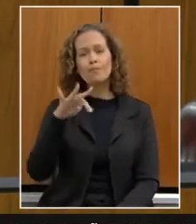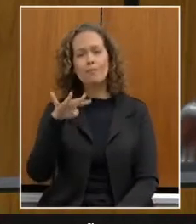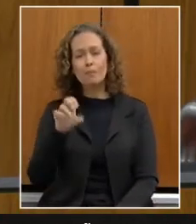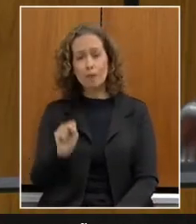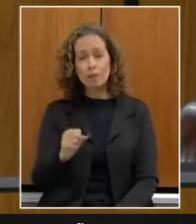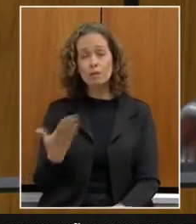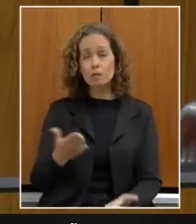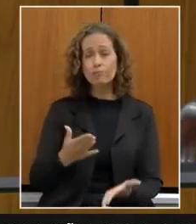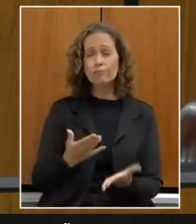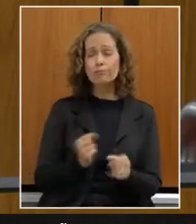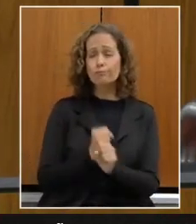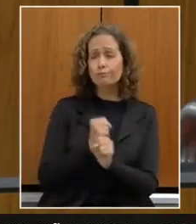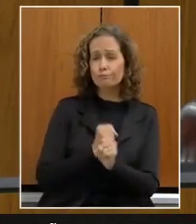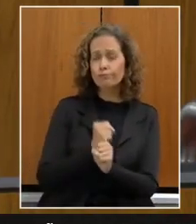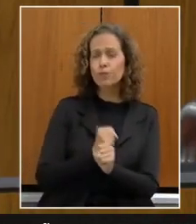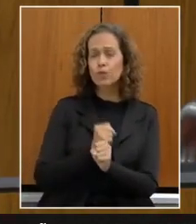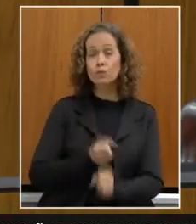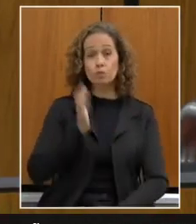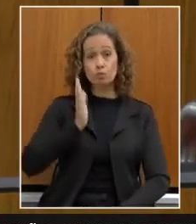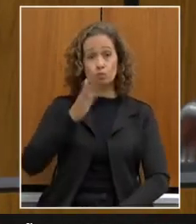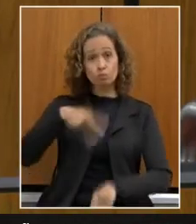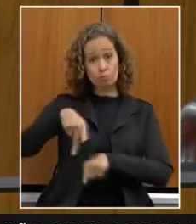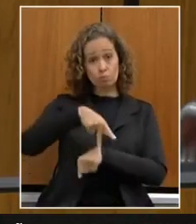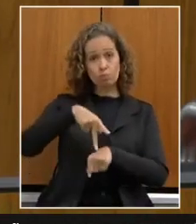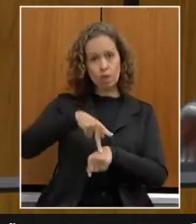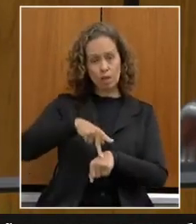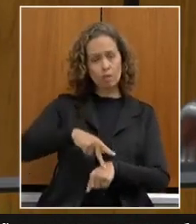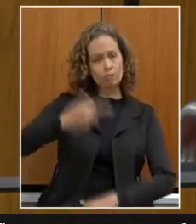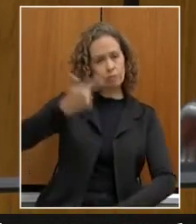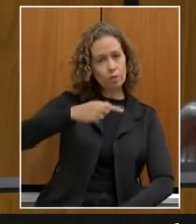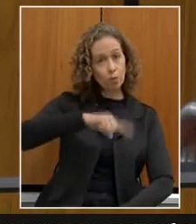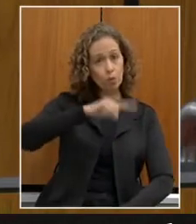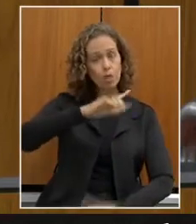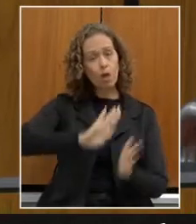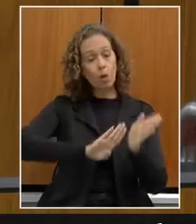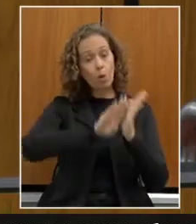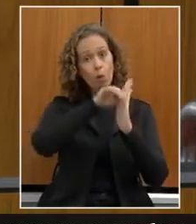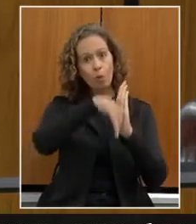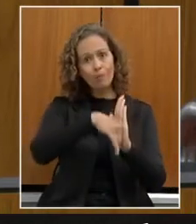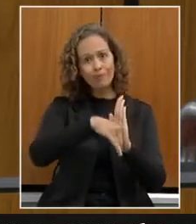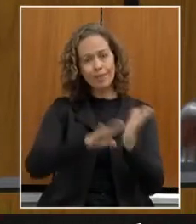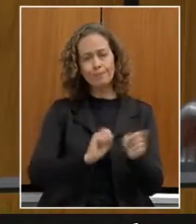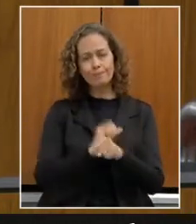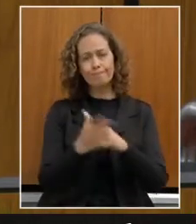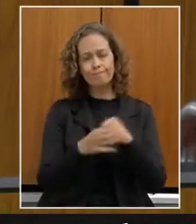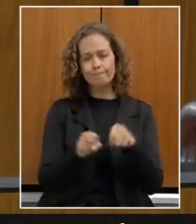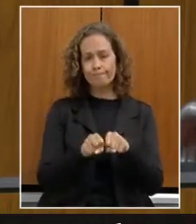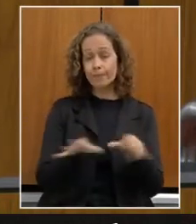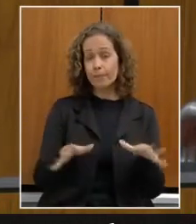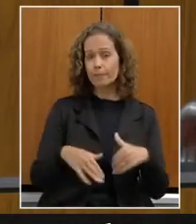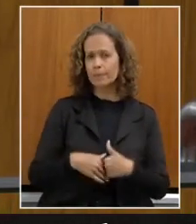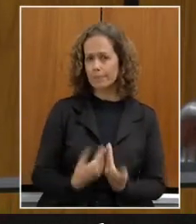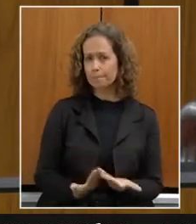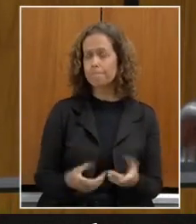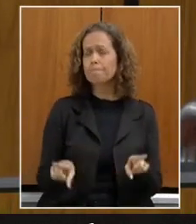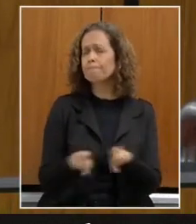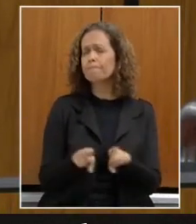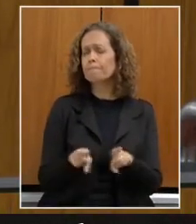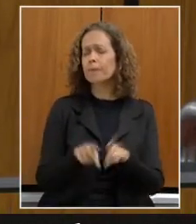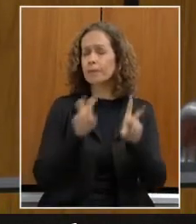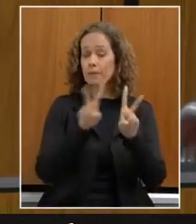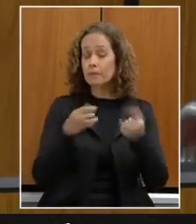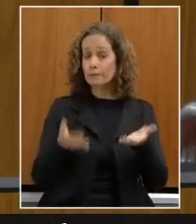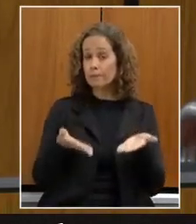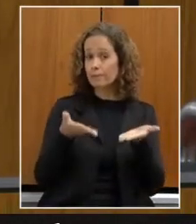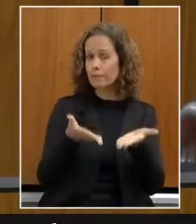atravessava a segunda onda da pandemia ainda nesse sentido doutor Fábio entre os